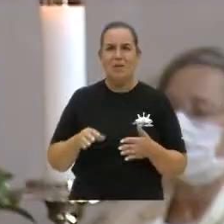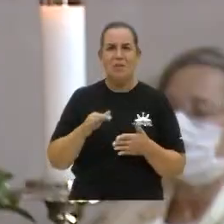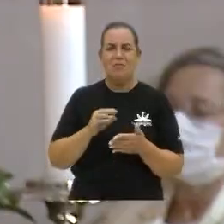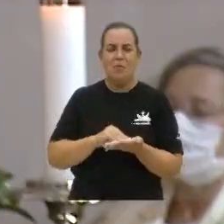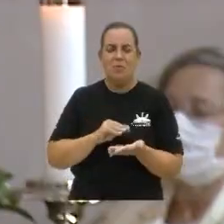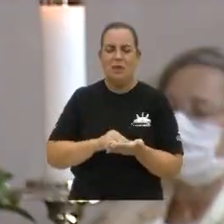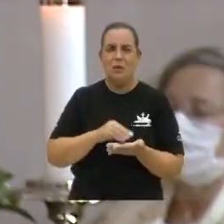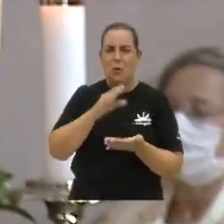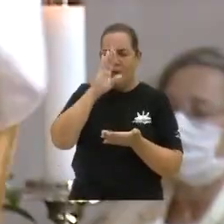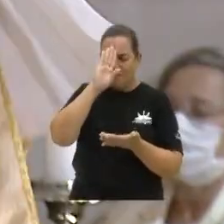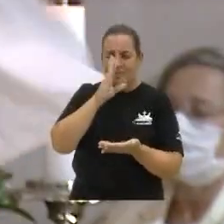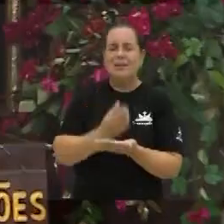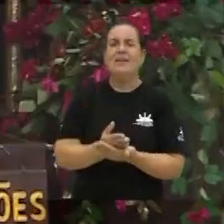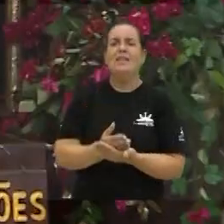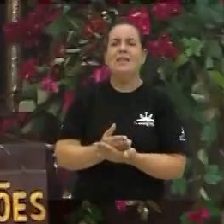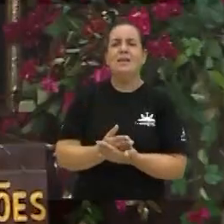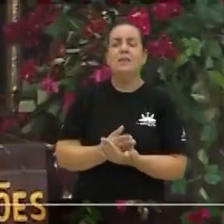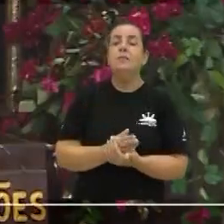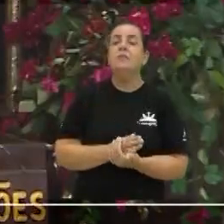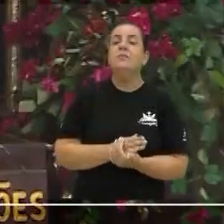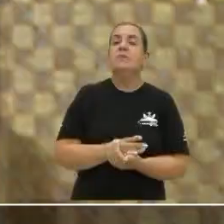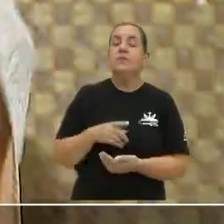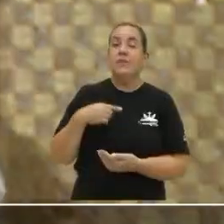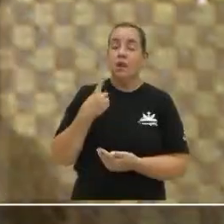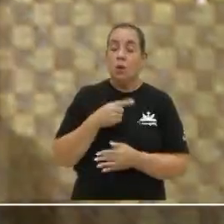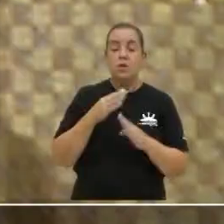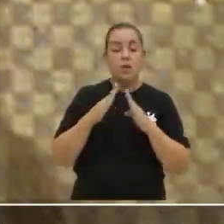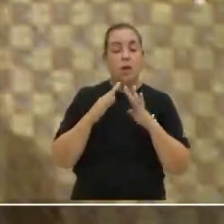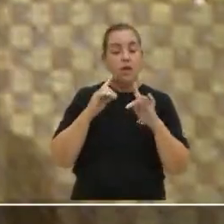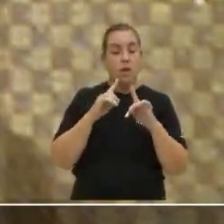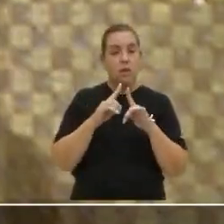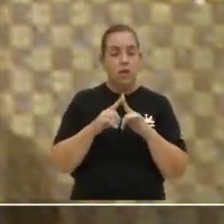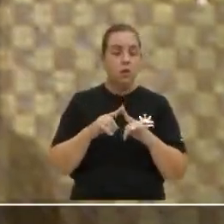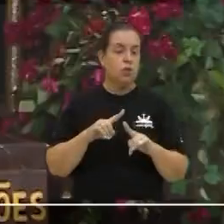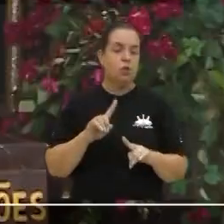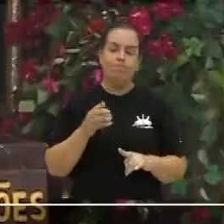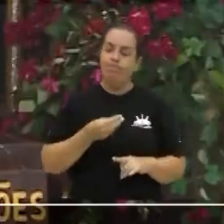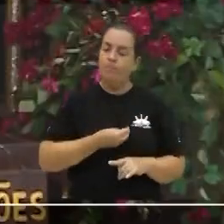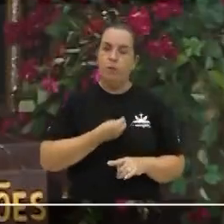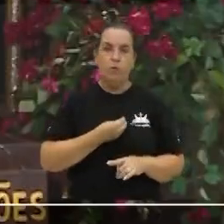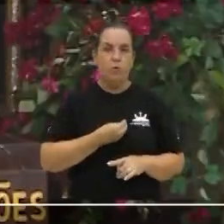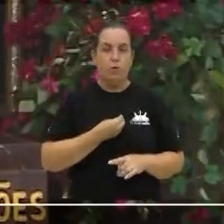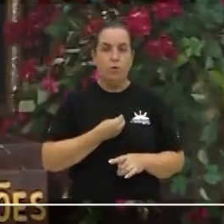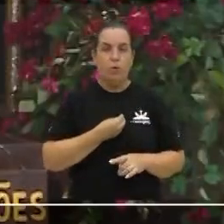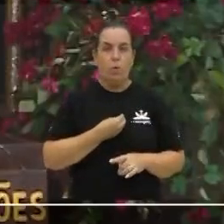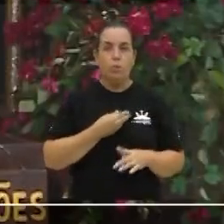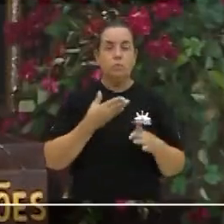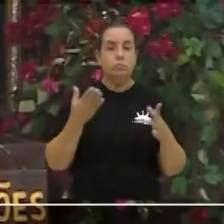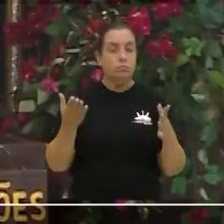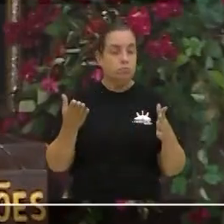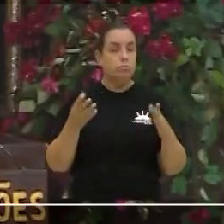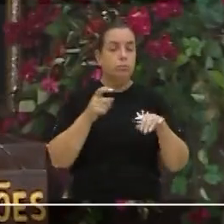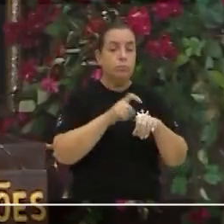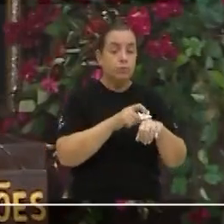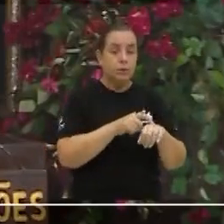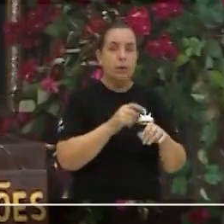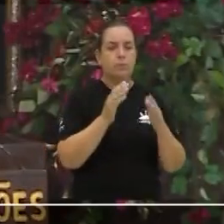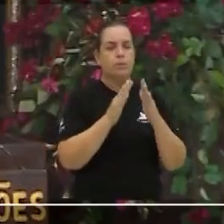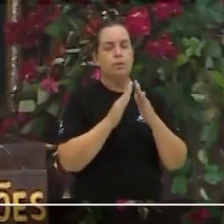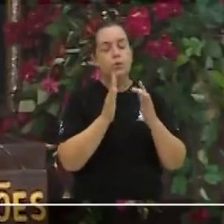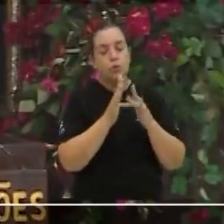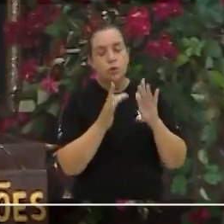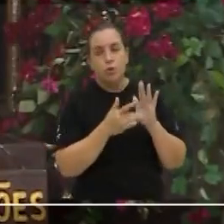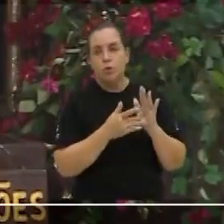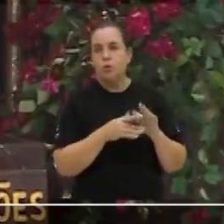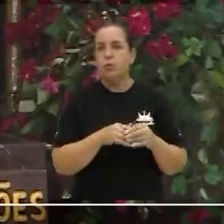descrentes, nós, a igreja que não viveu contemporâneo a Jesus, que não teve